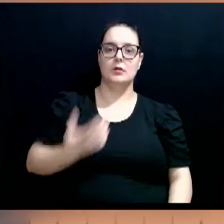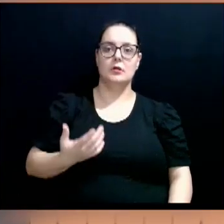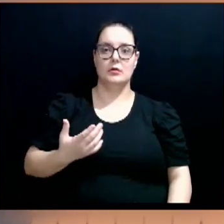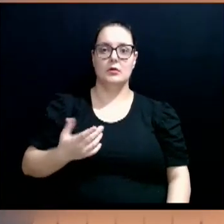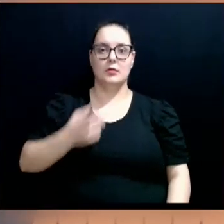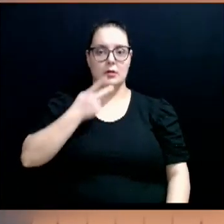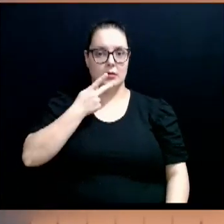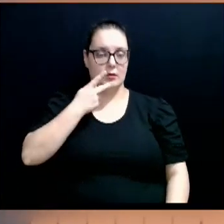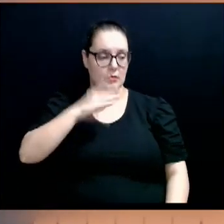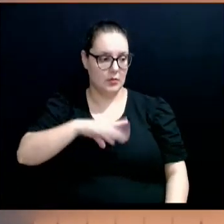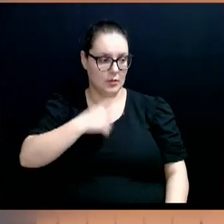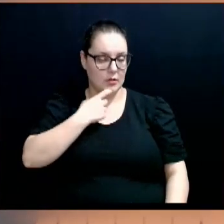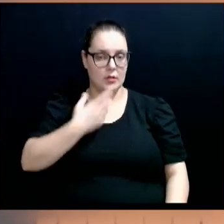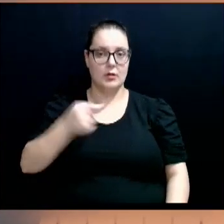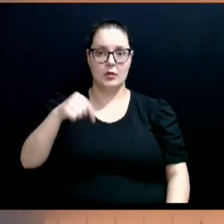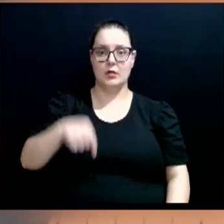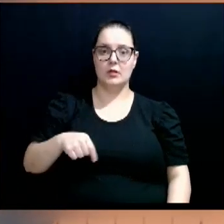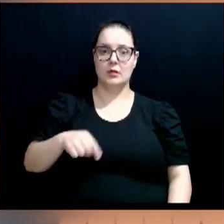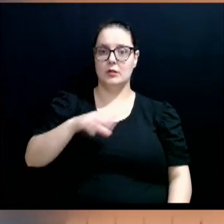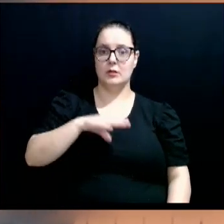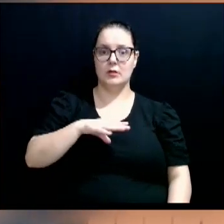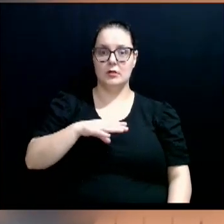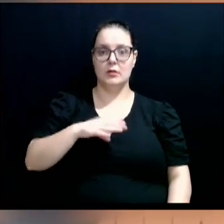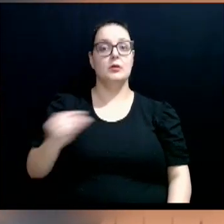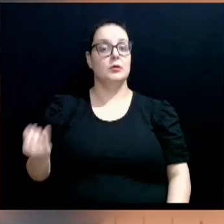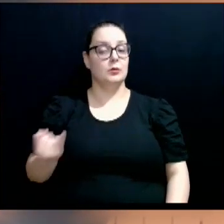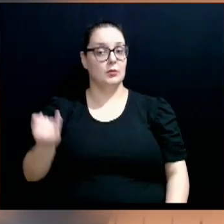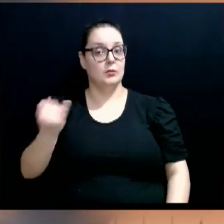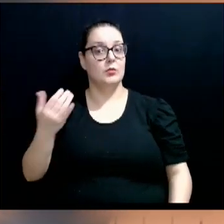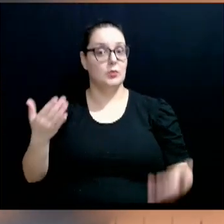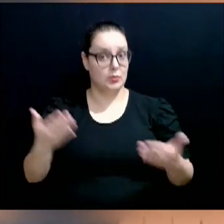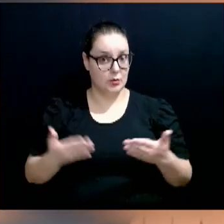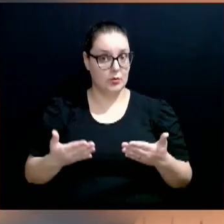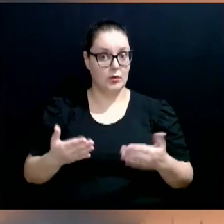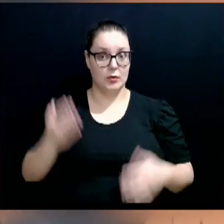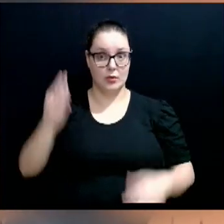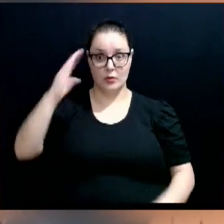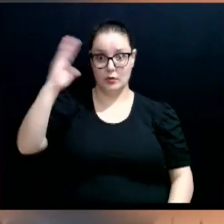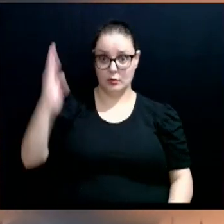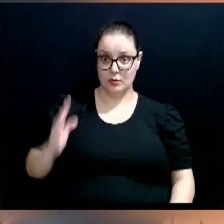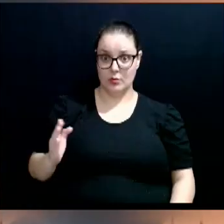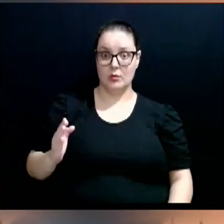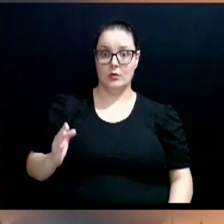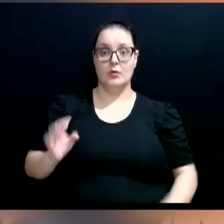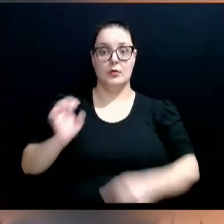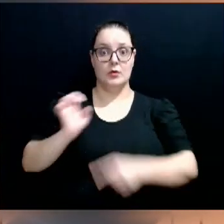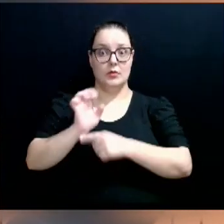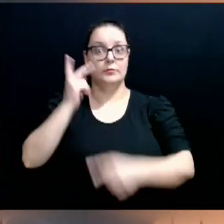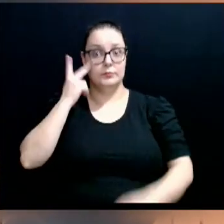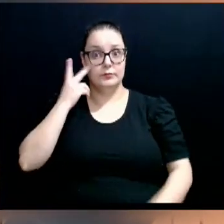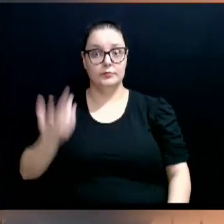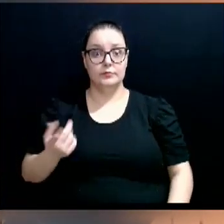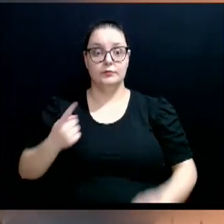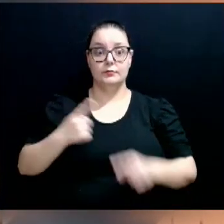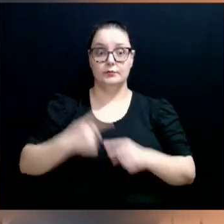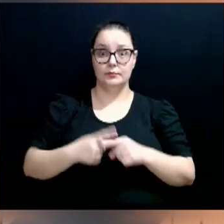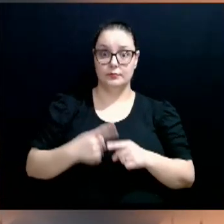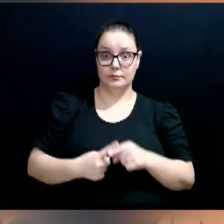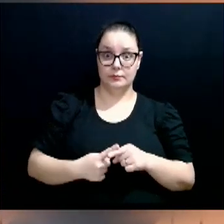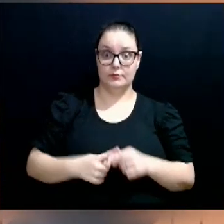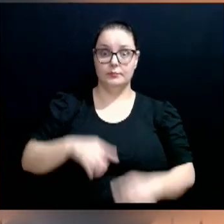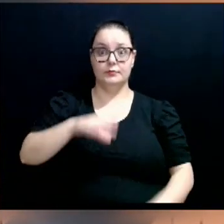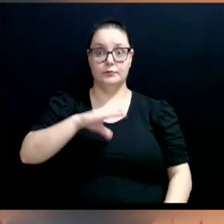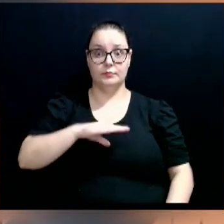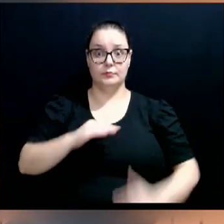Campinas, essa cidade importante que é hoje do Brasil, do estado de São Paulo, porque a cidade foi construída